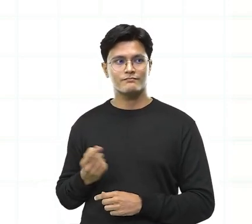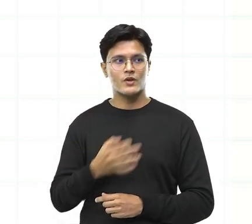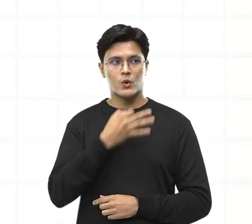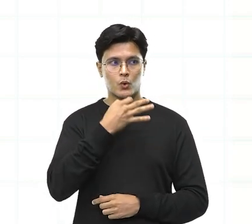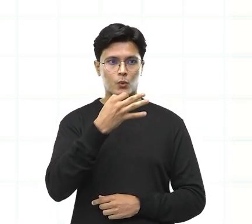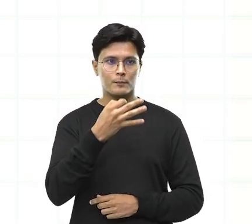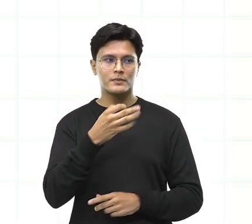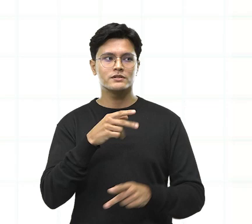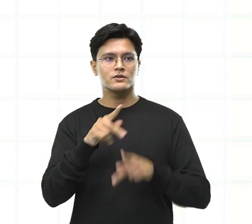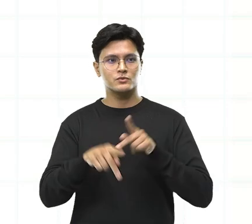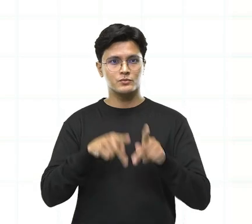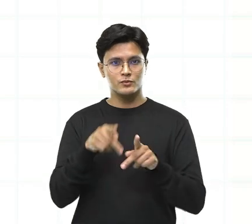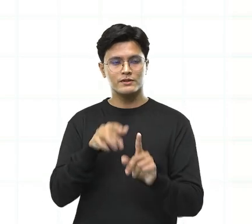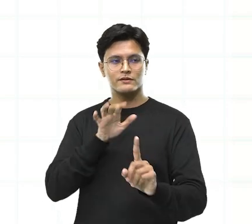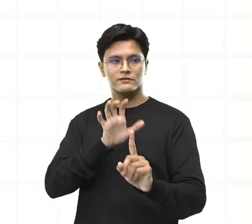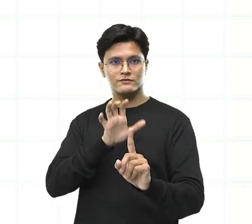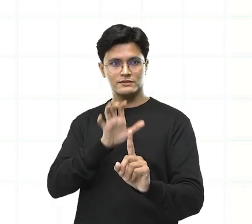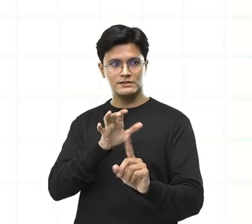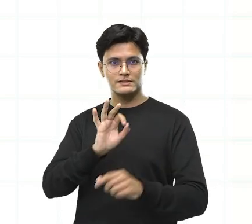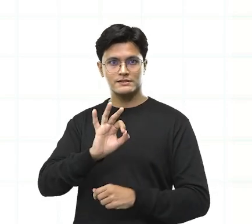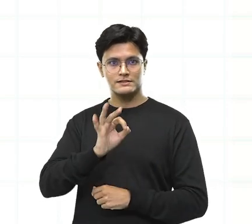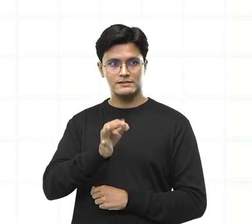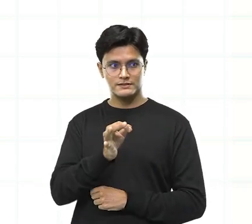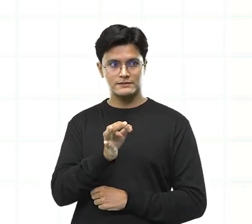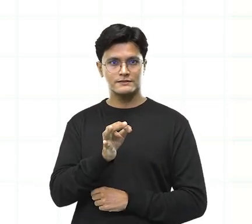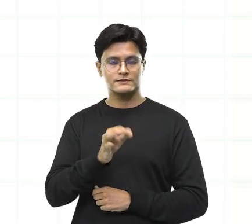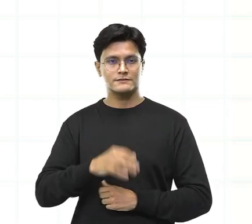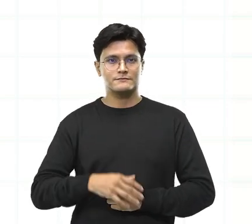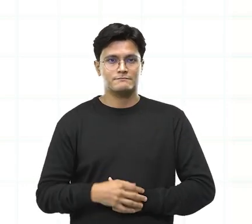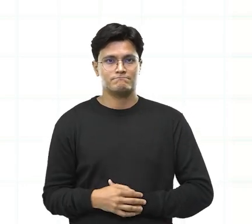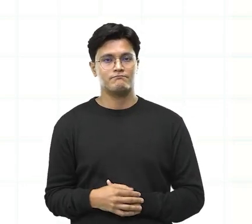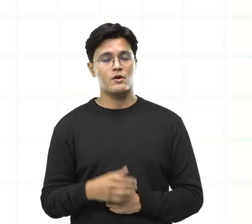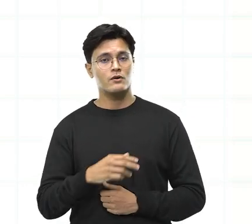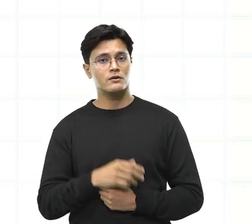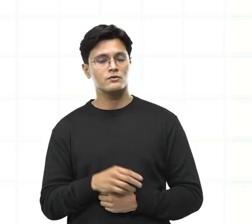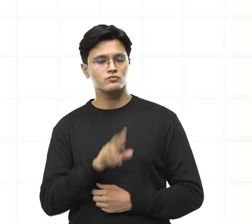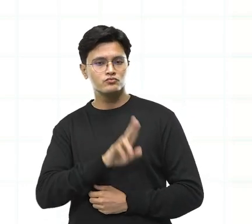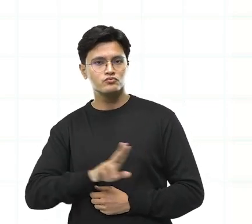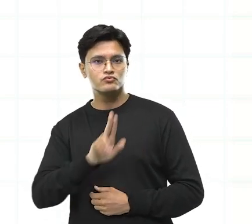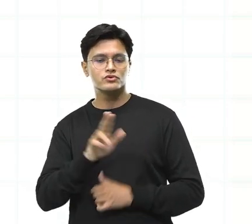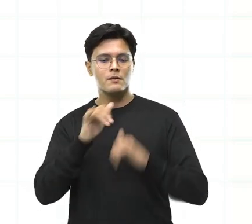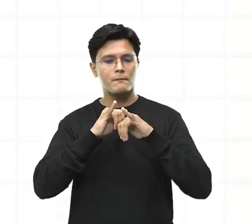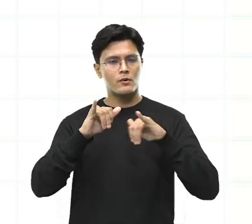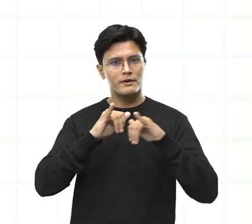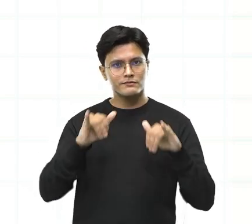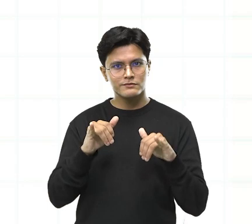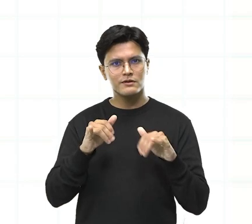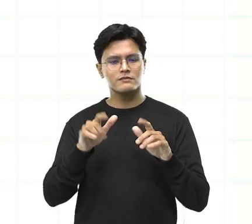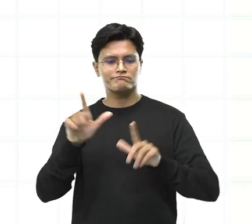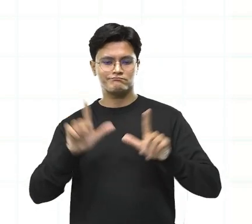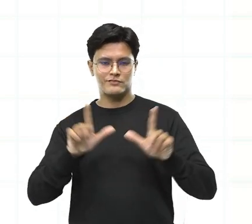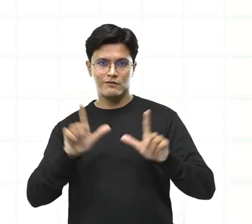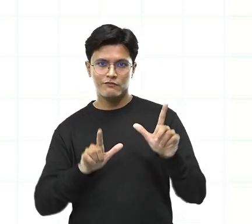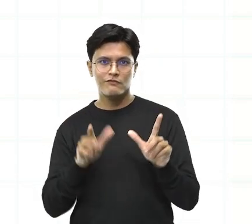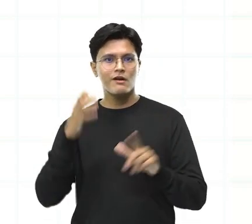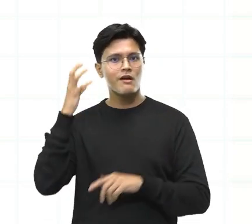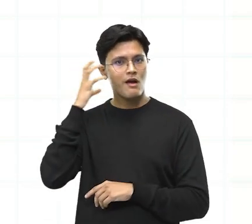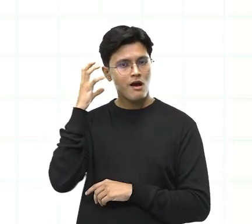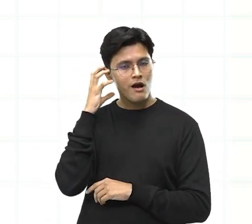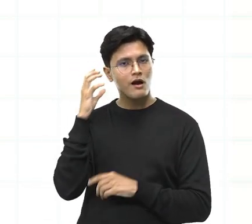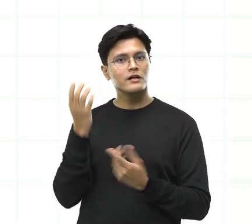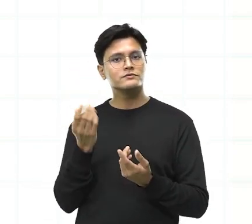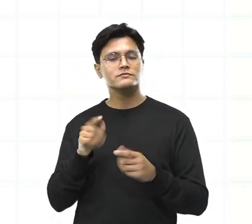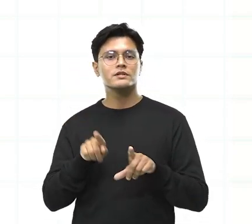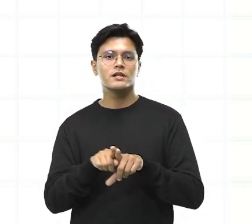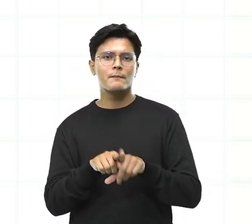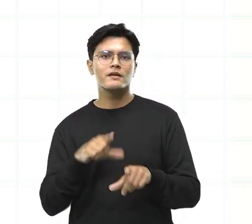opinião pública. Né? Eu vou utilizar a propaganda, vou para o rádio, vou para a TV, tem os panfletos que é utilizado